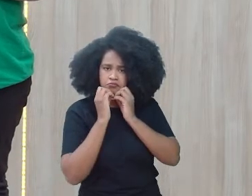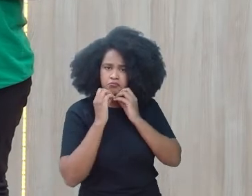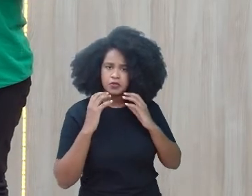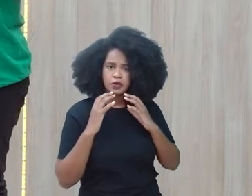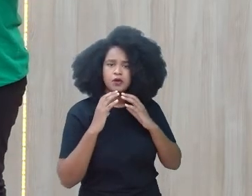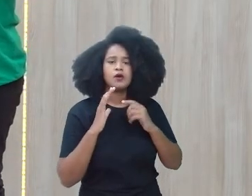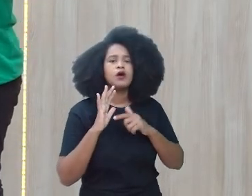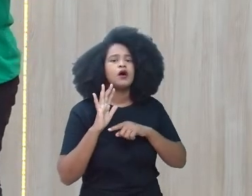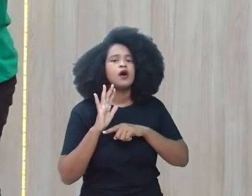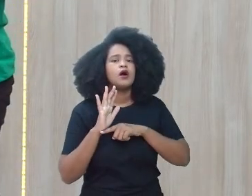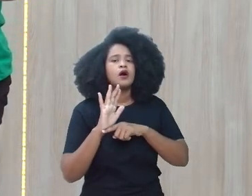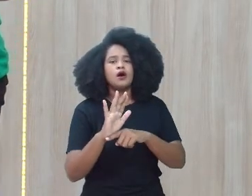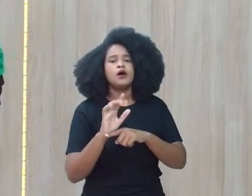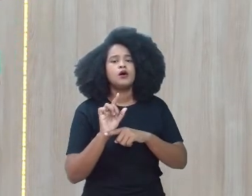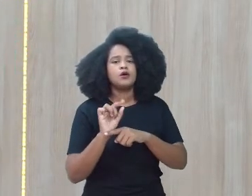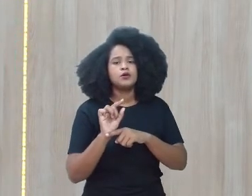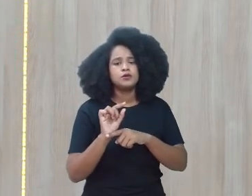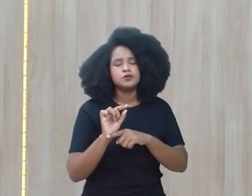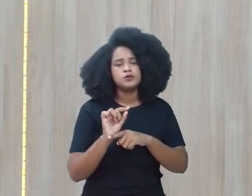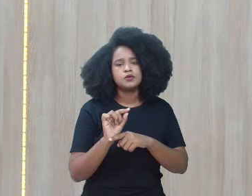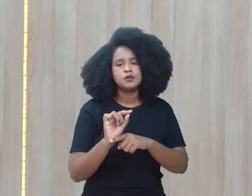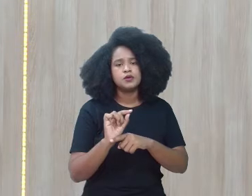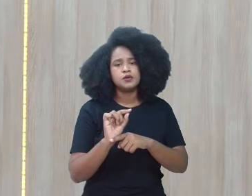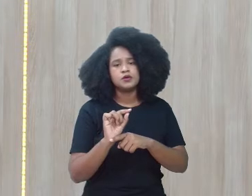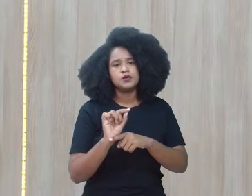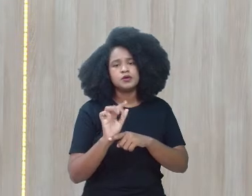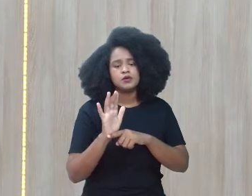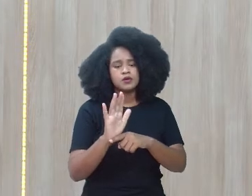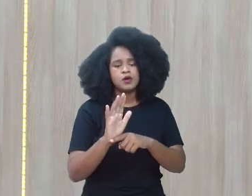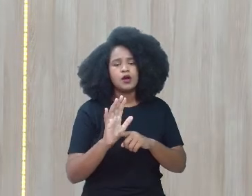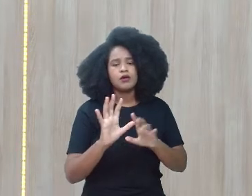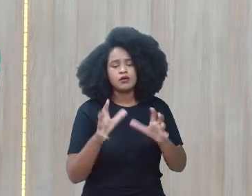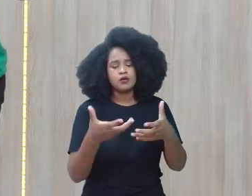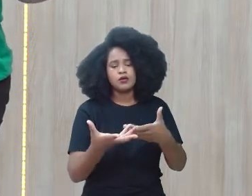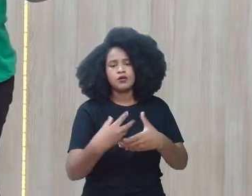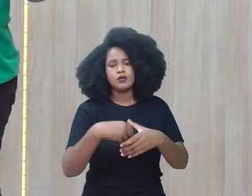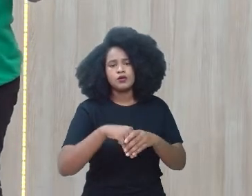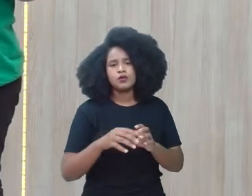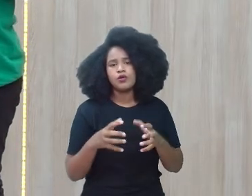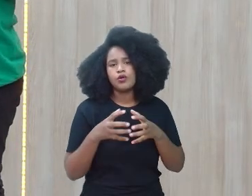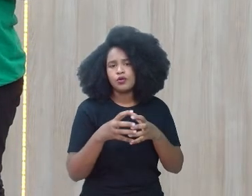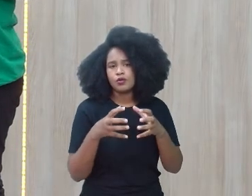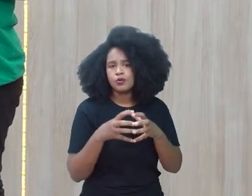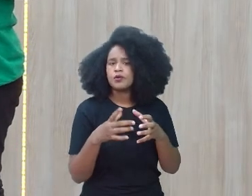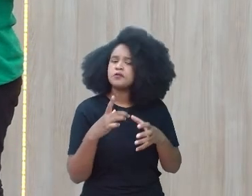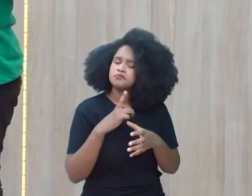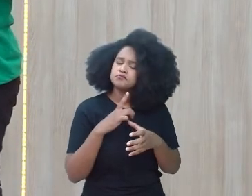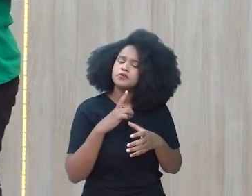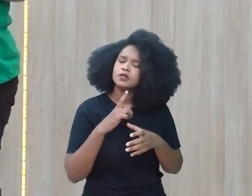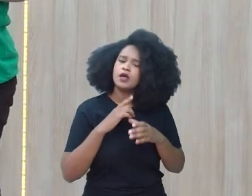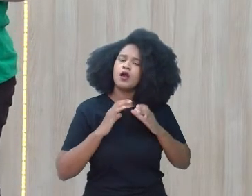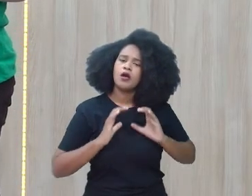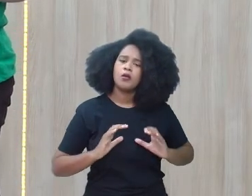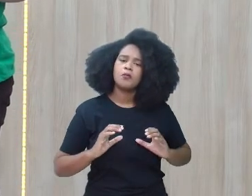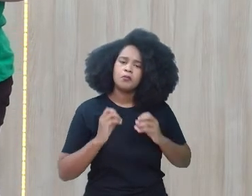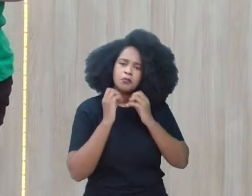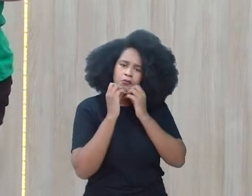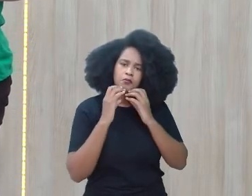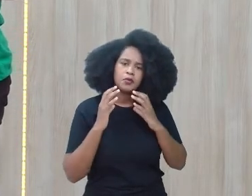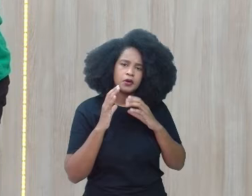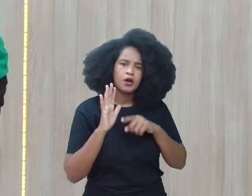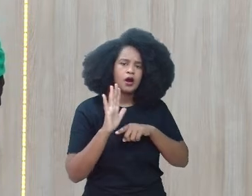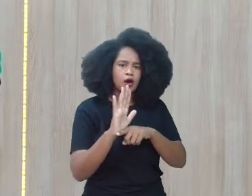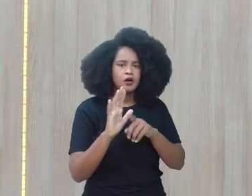que contribuem quando estamos convivendo com o outro. Sim, tem atitudes legais em